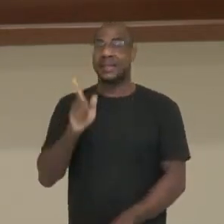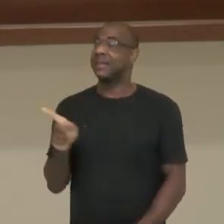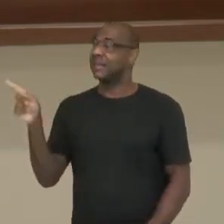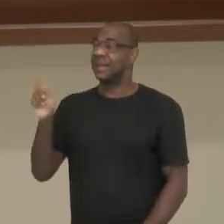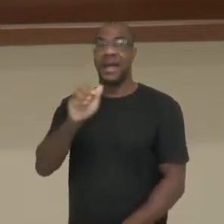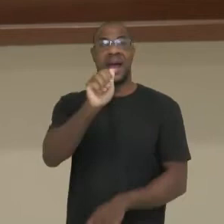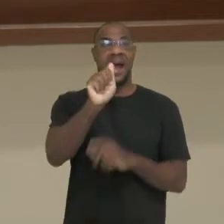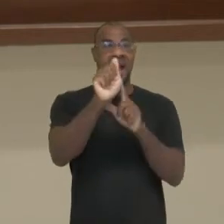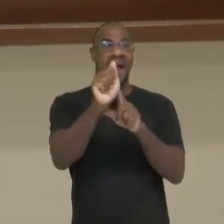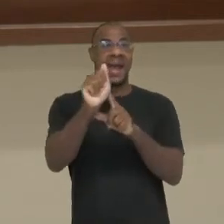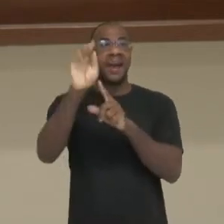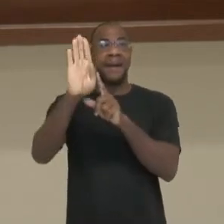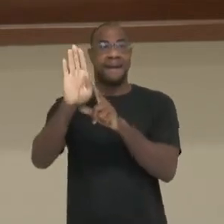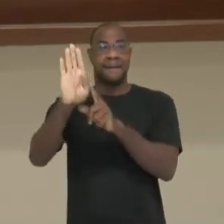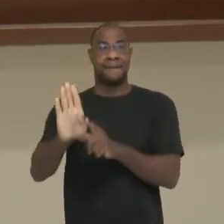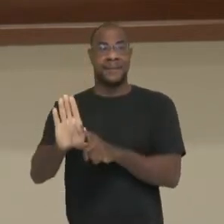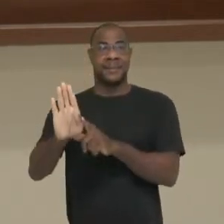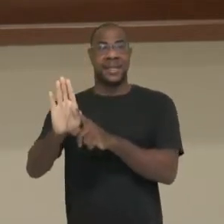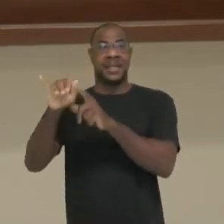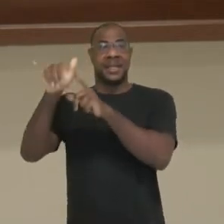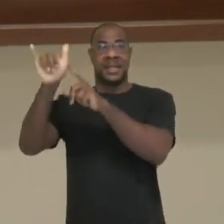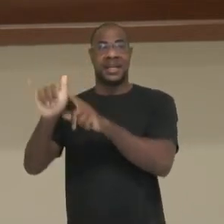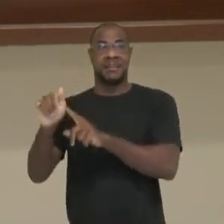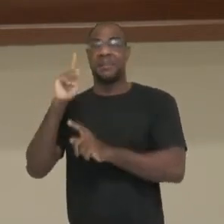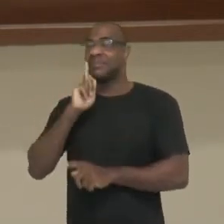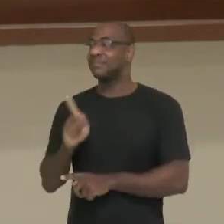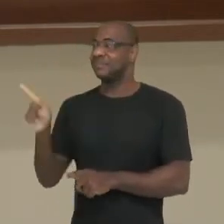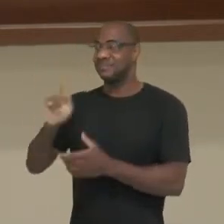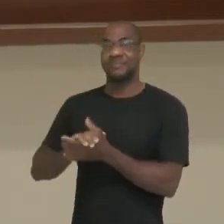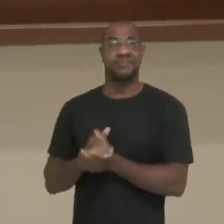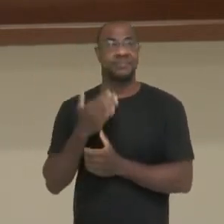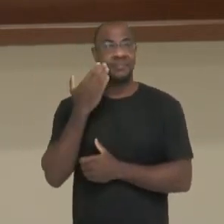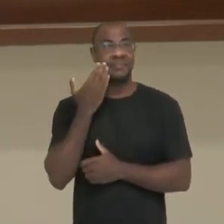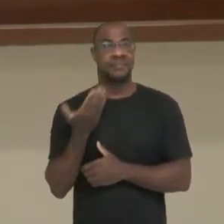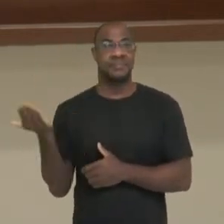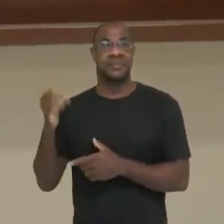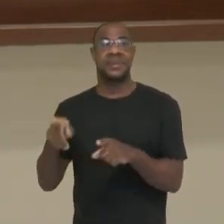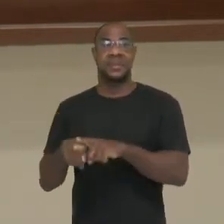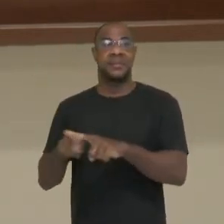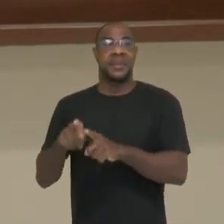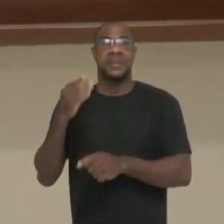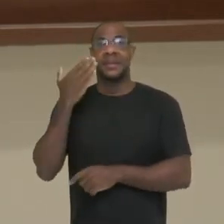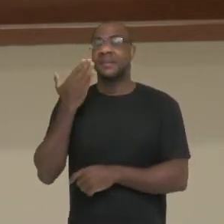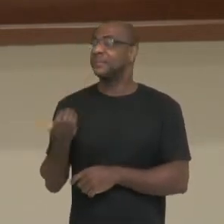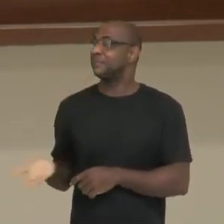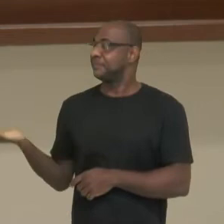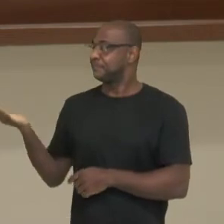são utilizadas não somente aqui na matemática, mas também em física.